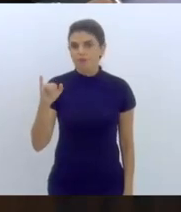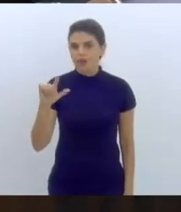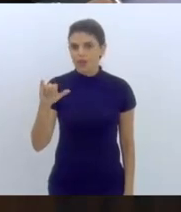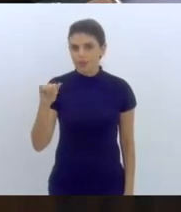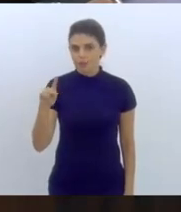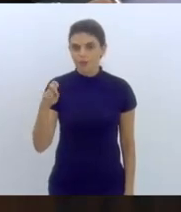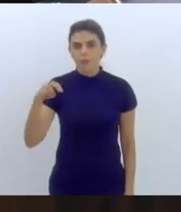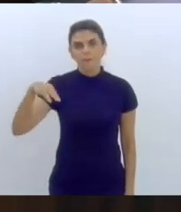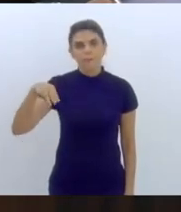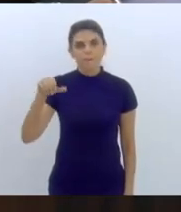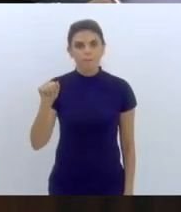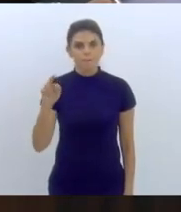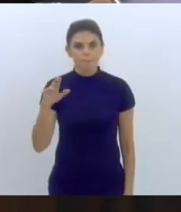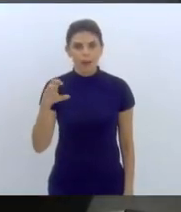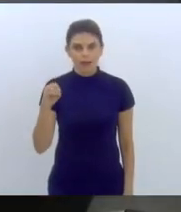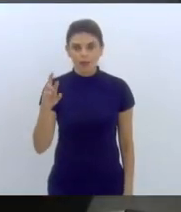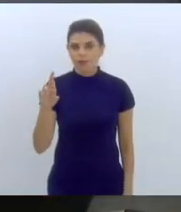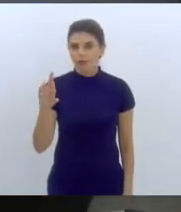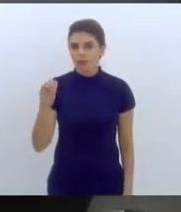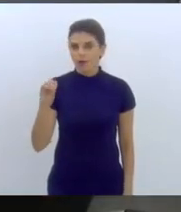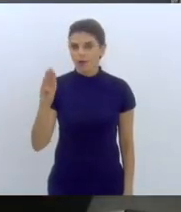Márcio Gualberto.